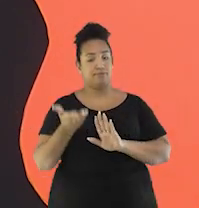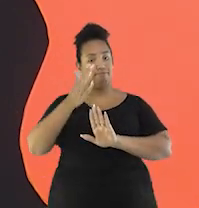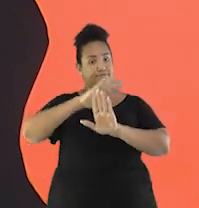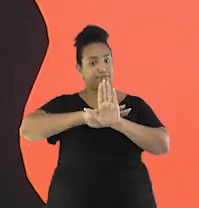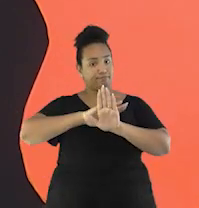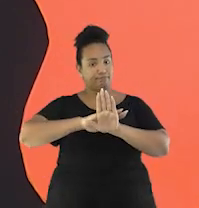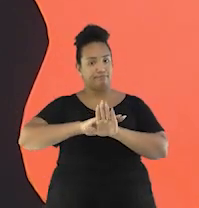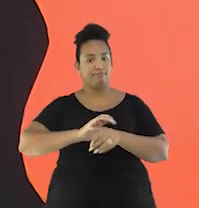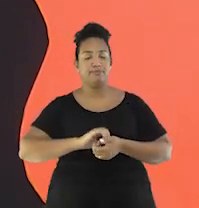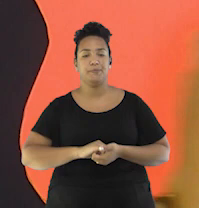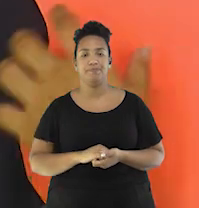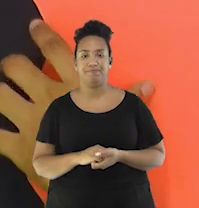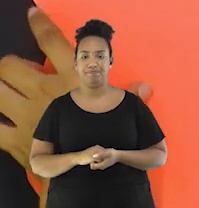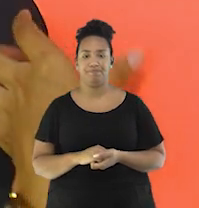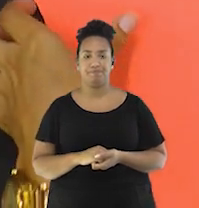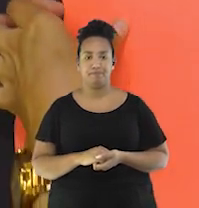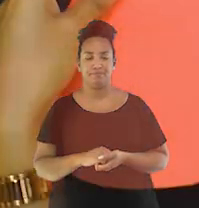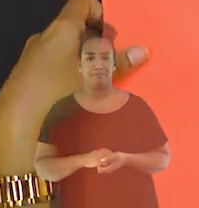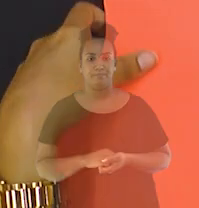E a parte de trás.